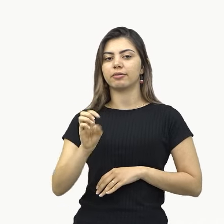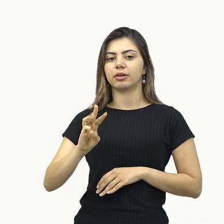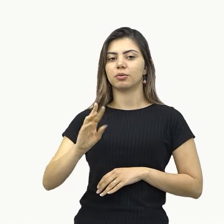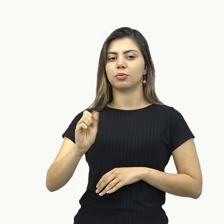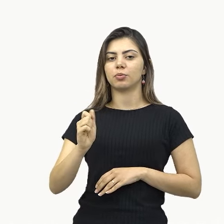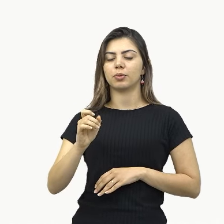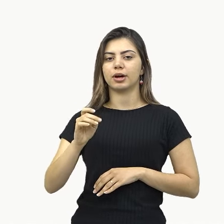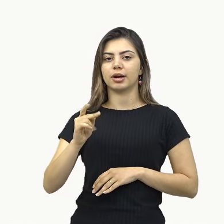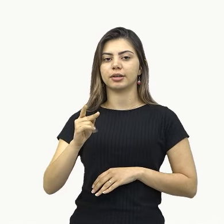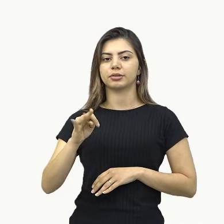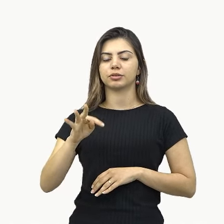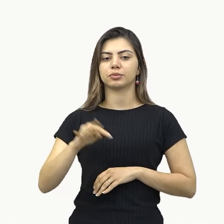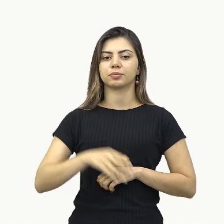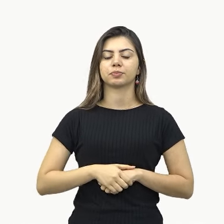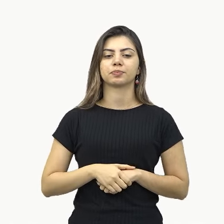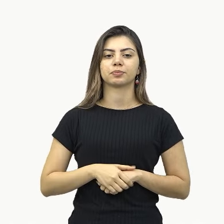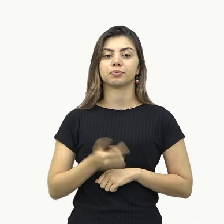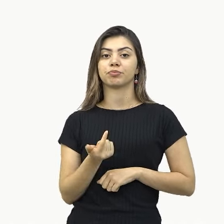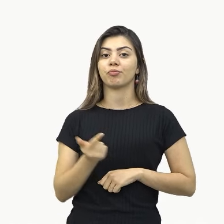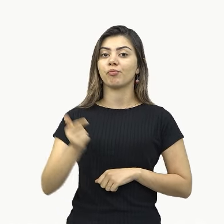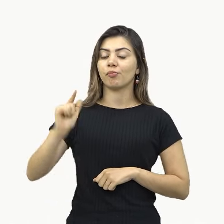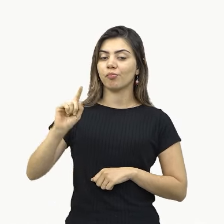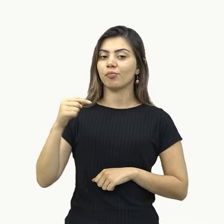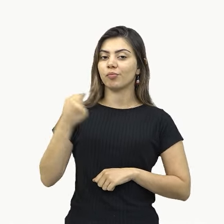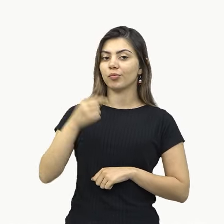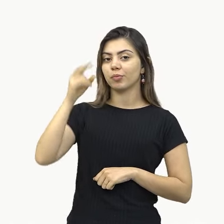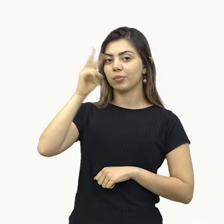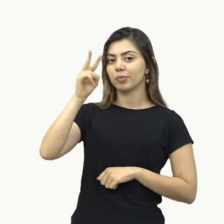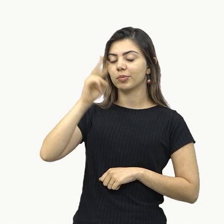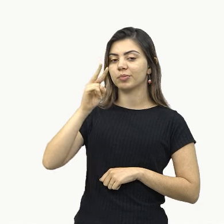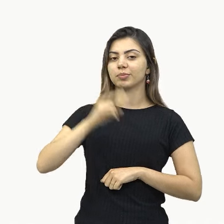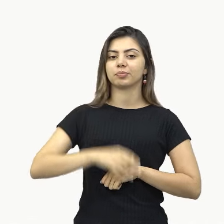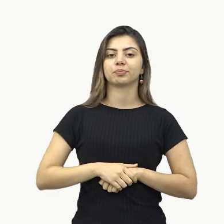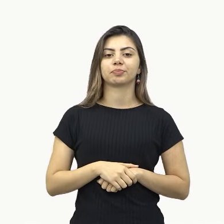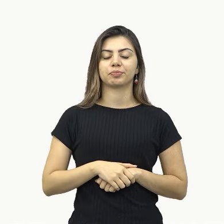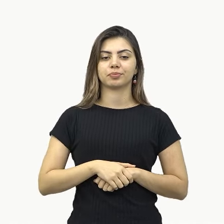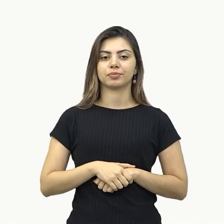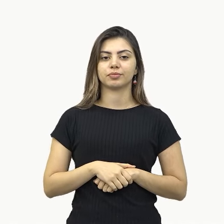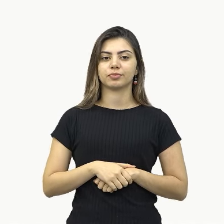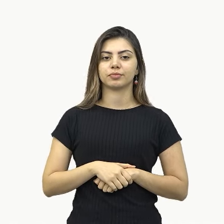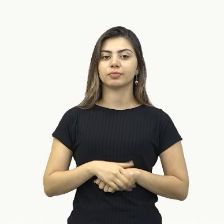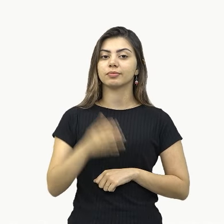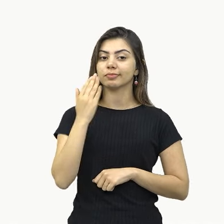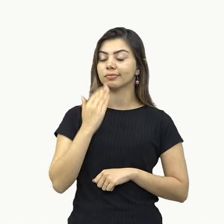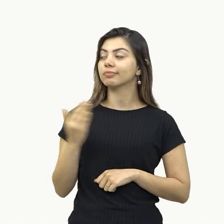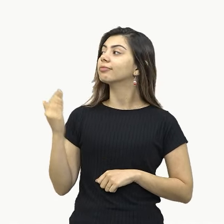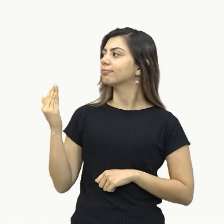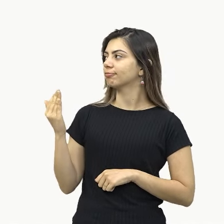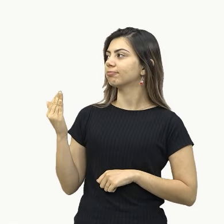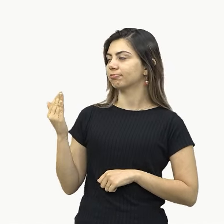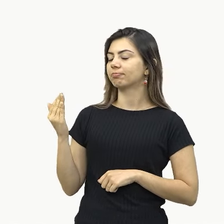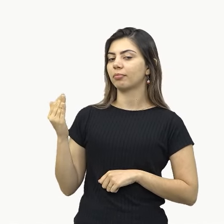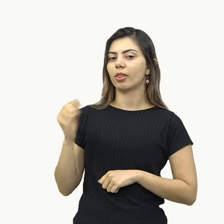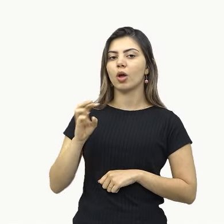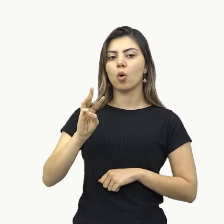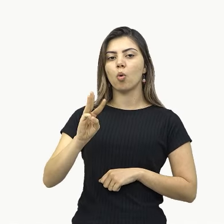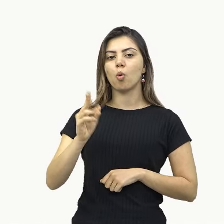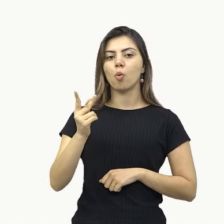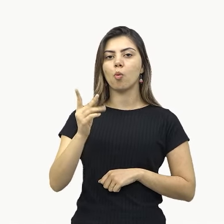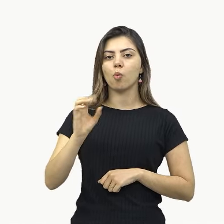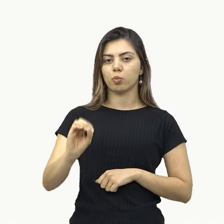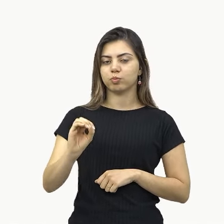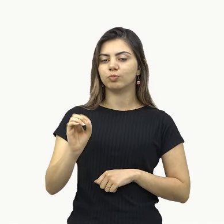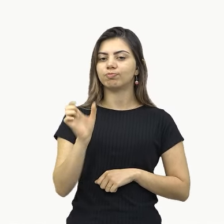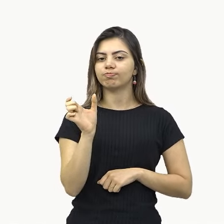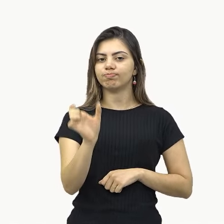what. O próximo, para a gente relembrar um pouquinho também, é a WH question who.